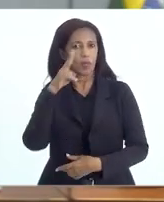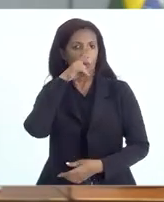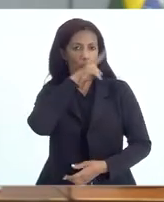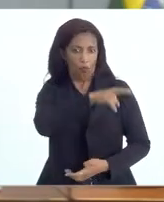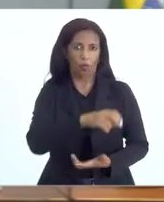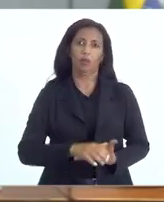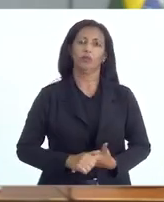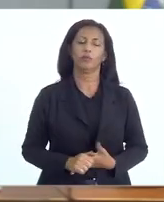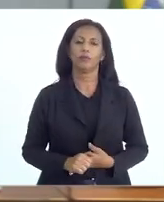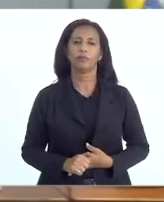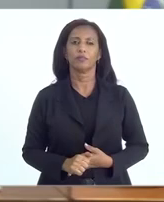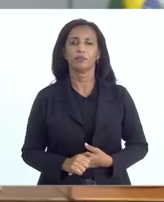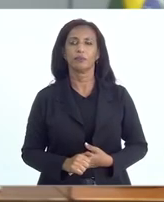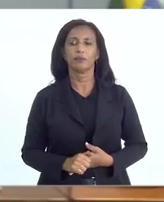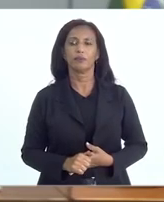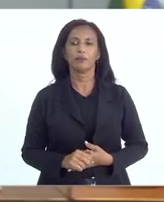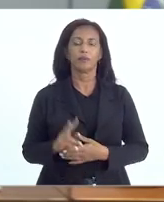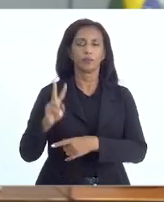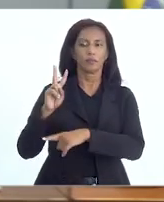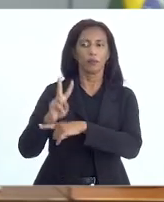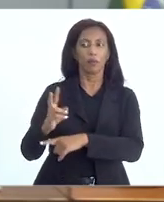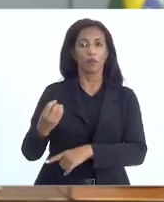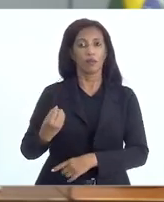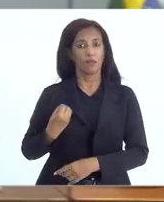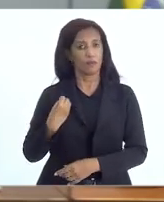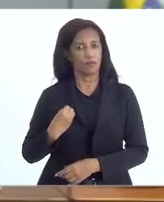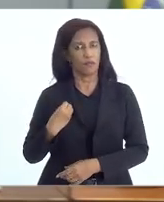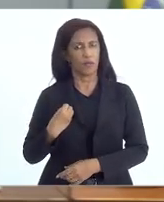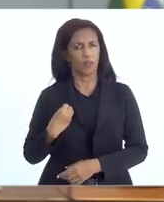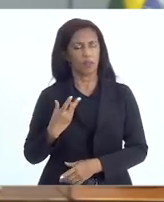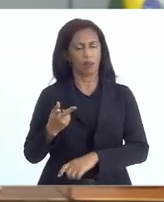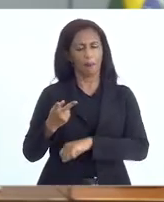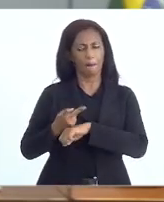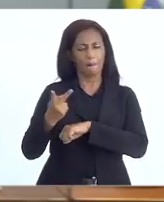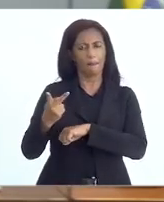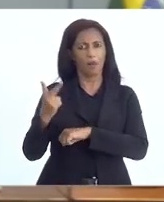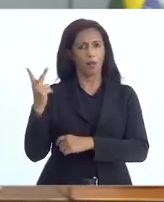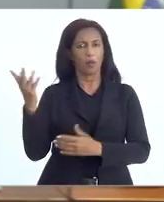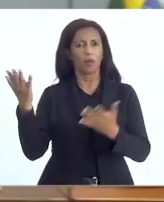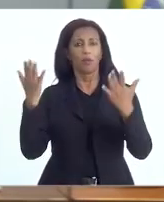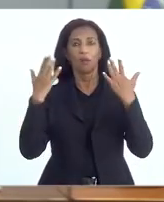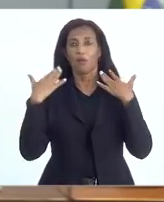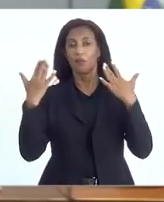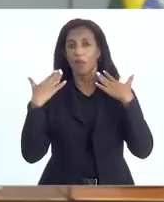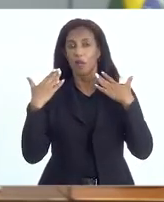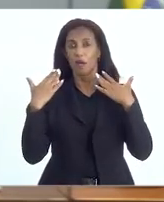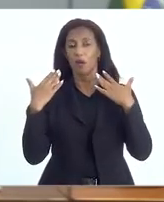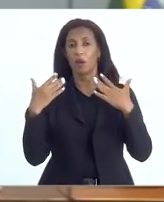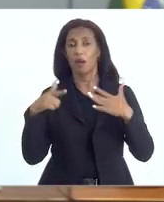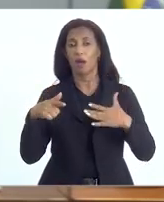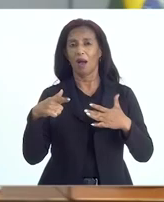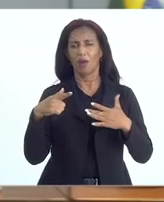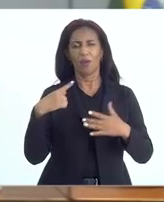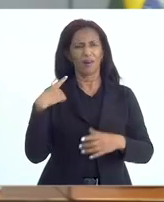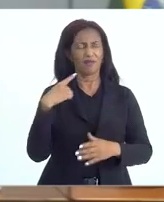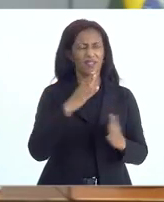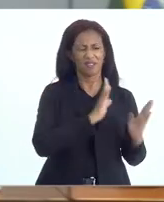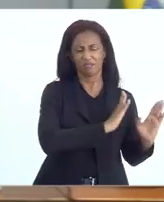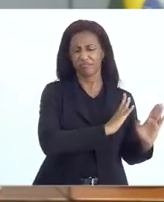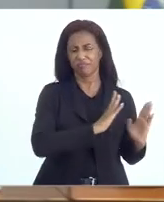Governador e os guarda-vidas que só receberiam essa gratificação no verão passaram a receber no ano